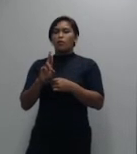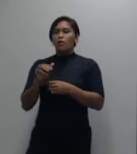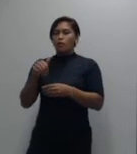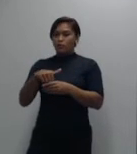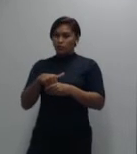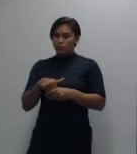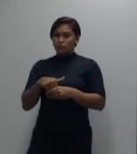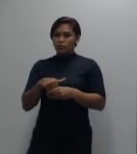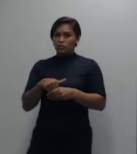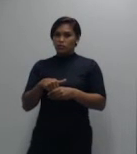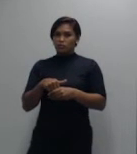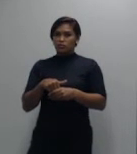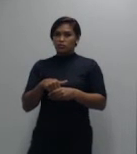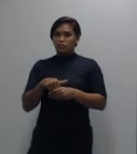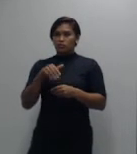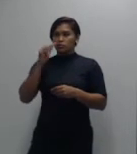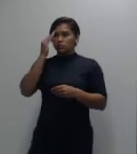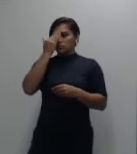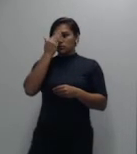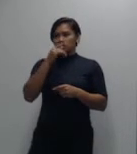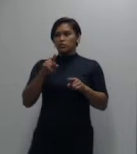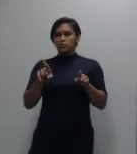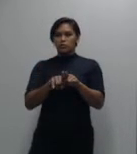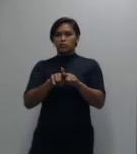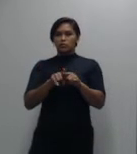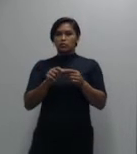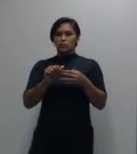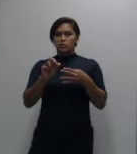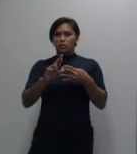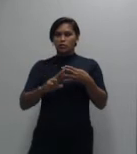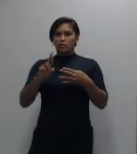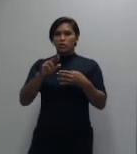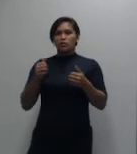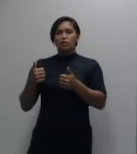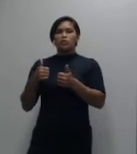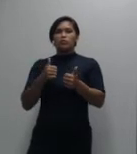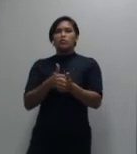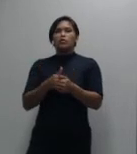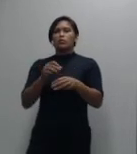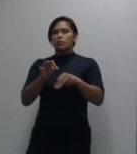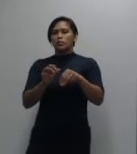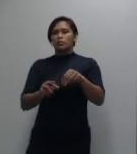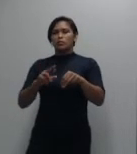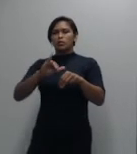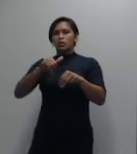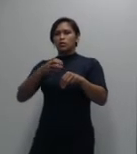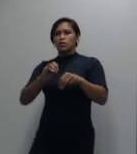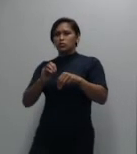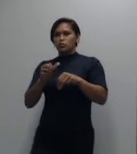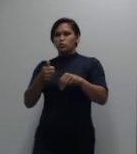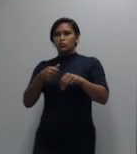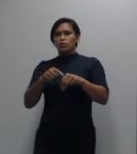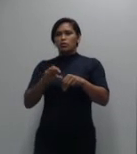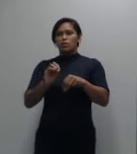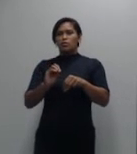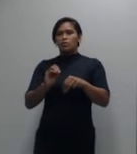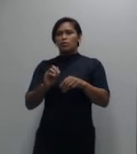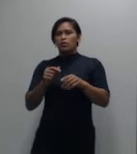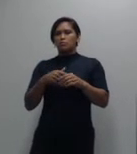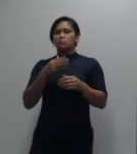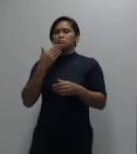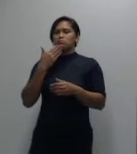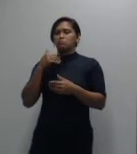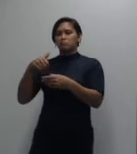no sentido de Improvável agravo no que foi acompanhado pelo Ministro Otávio Noronha pediu